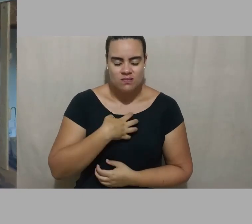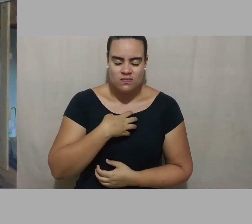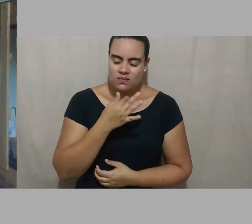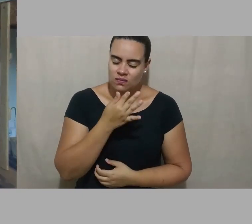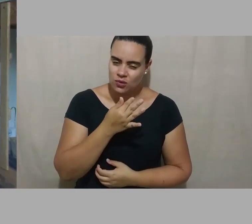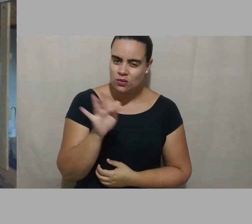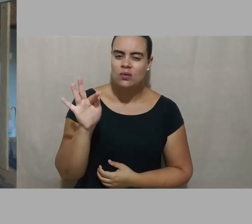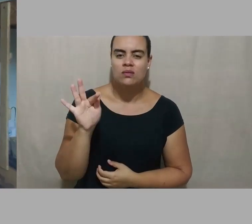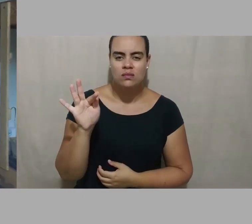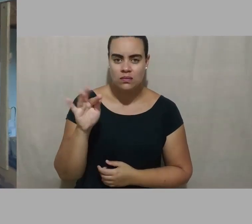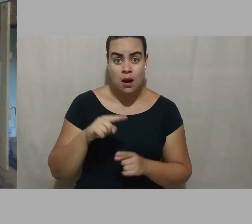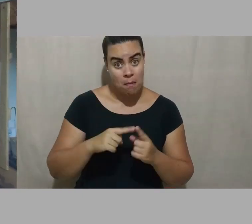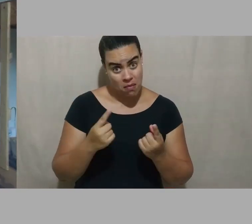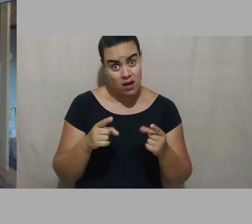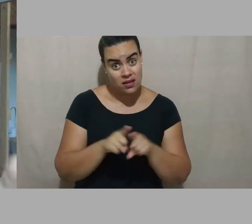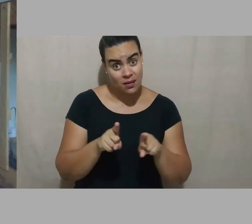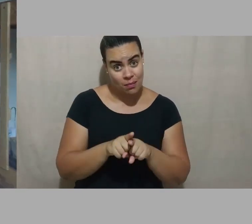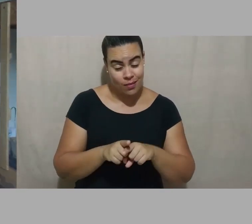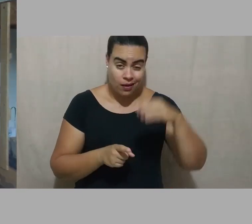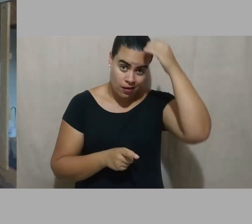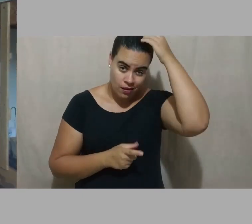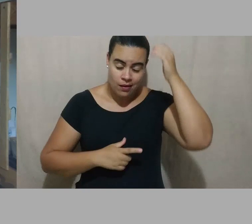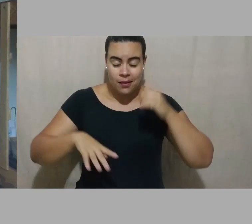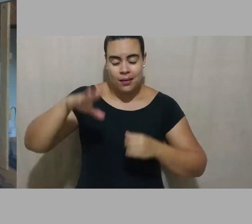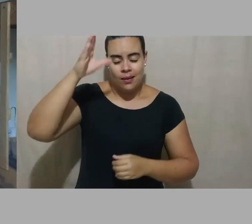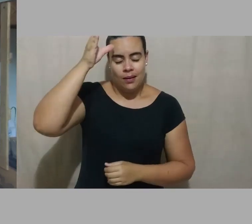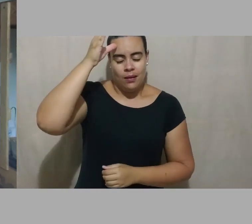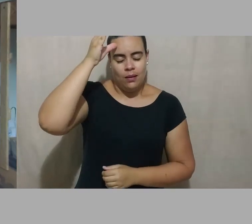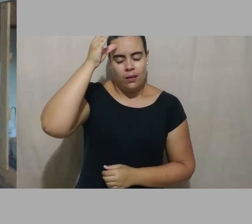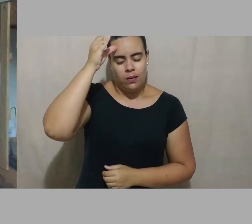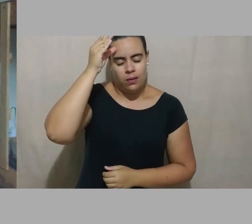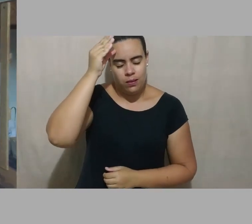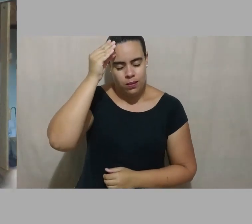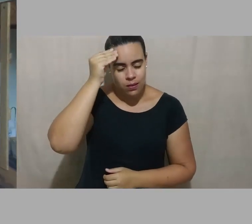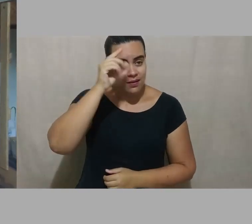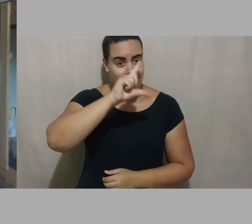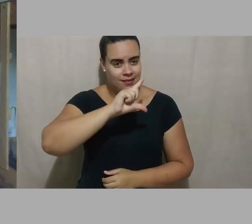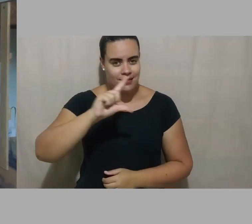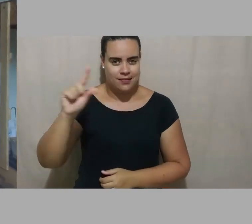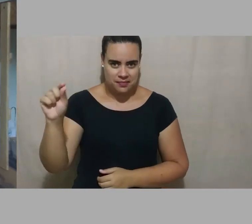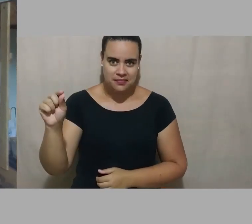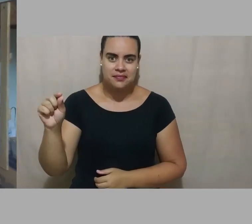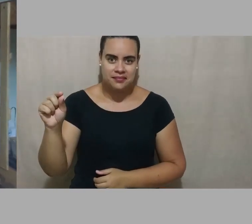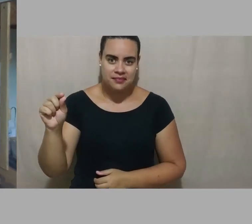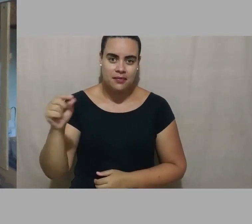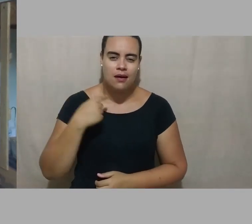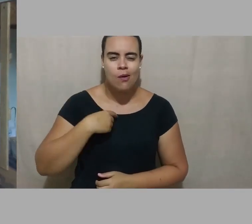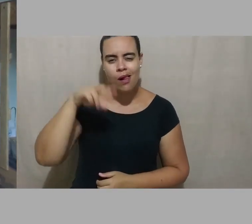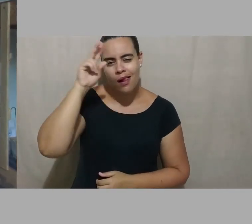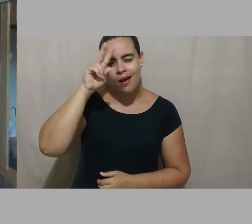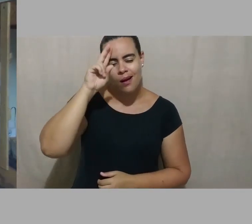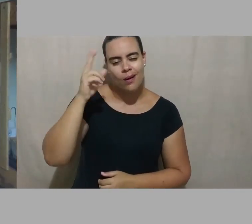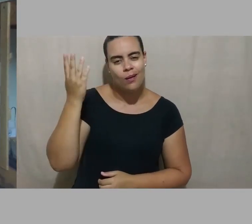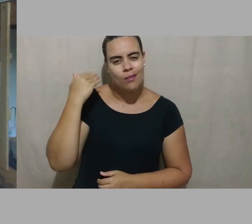Há dor, mas também há um certo alívio íntimo com a existência da partida e também a da chegada.